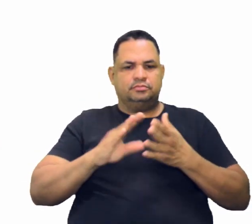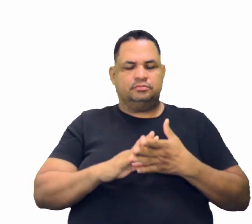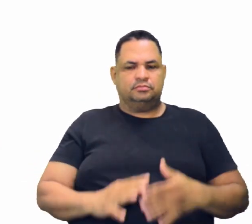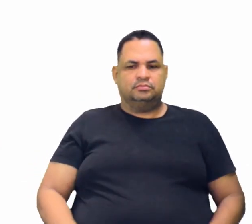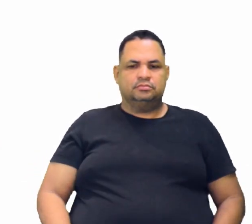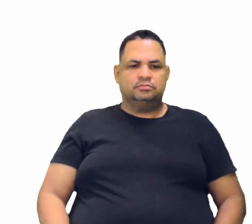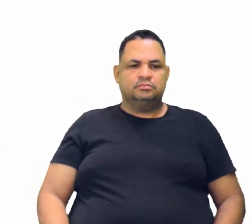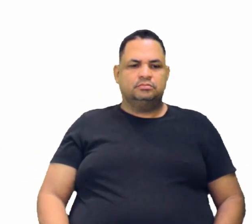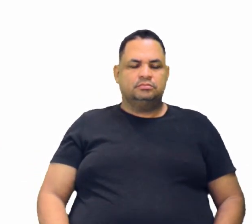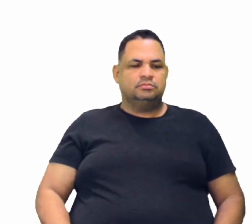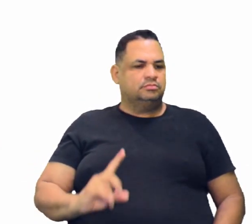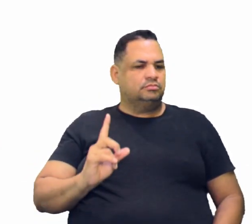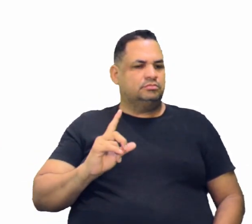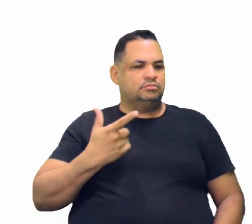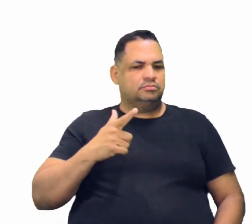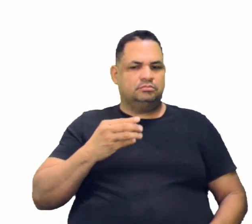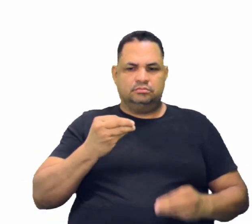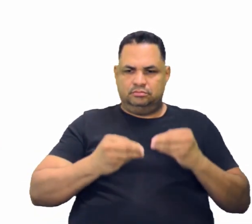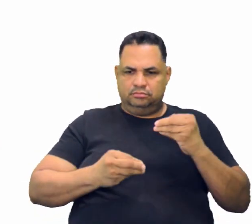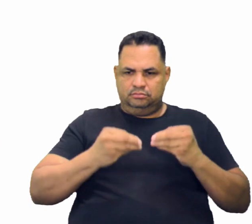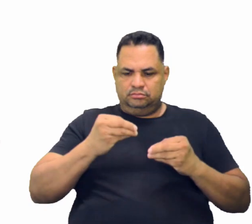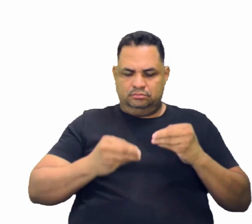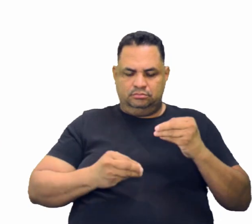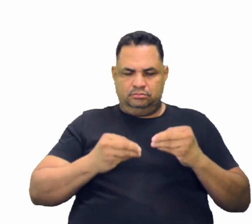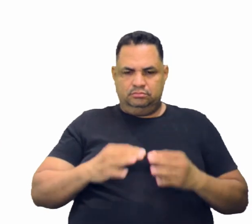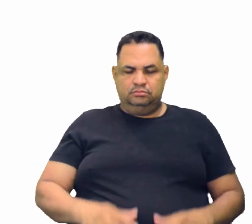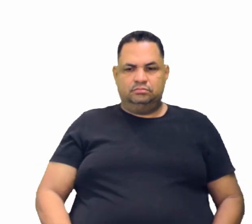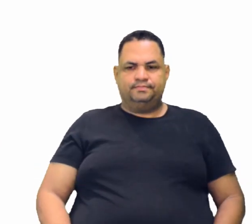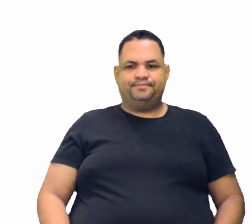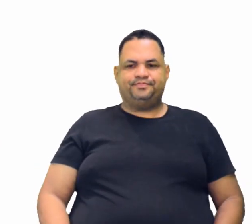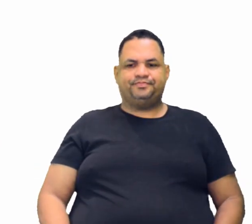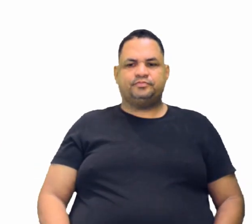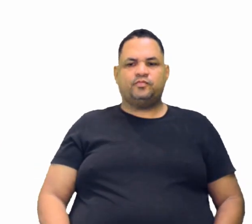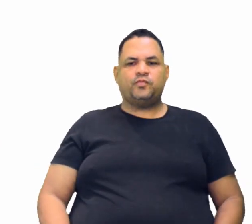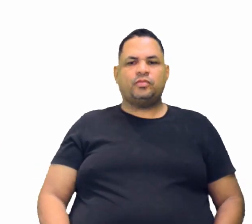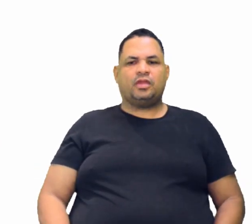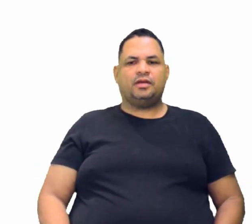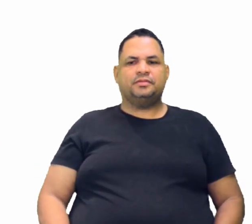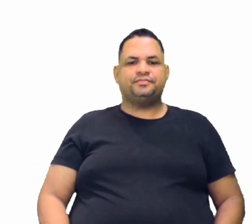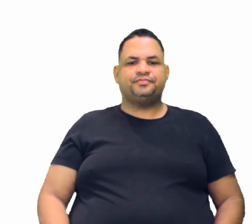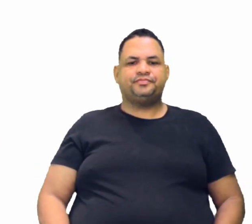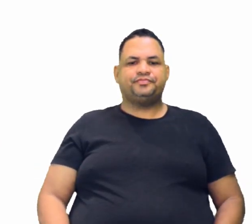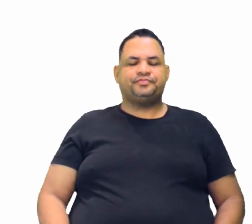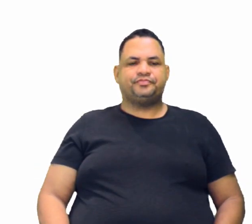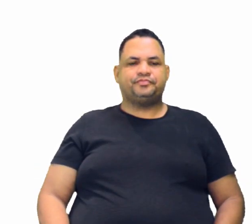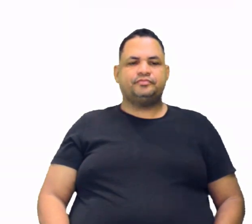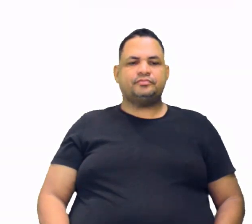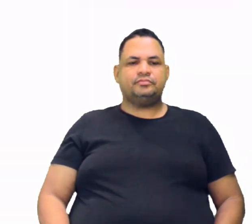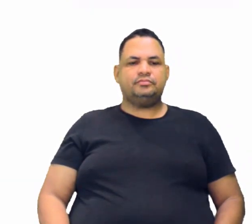tempo. Certinho? Muito bem. Vamos ver mais aqui.